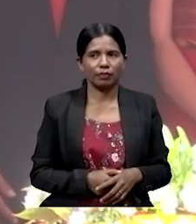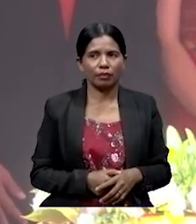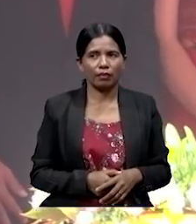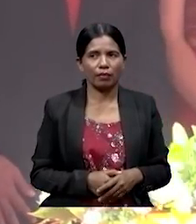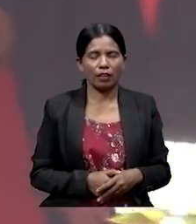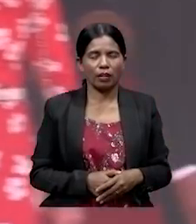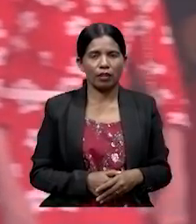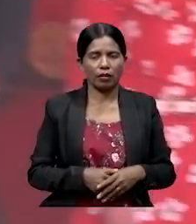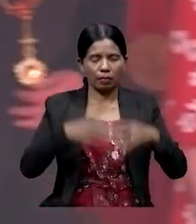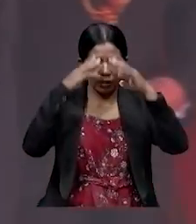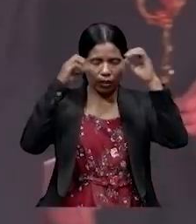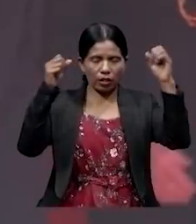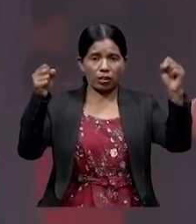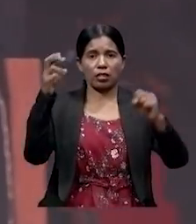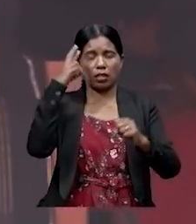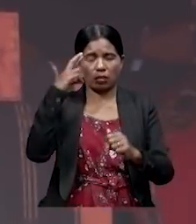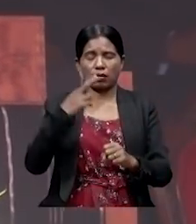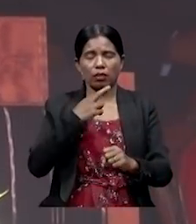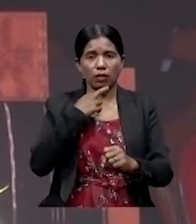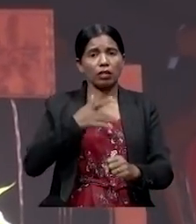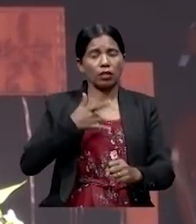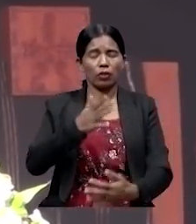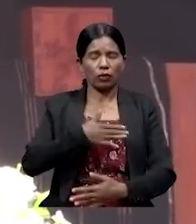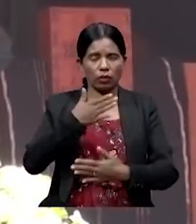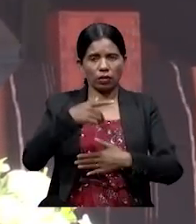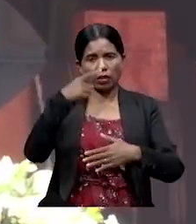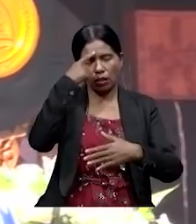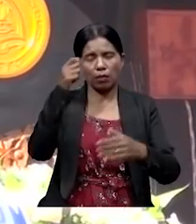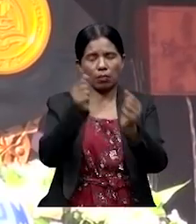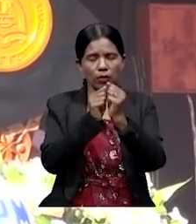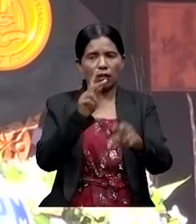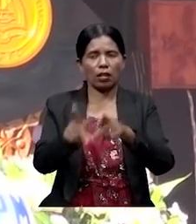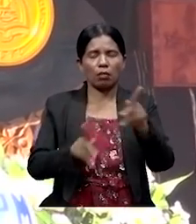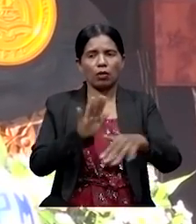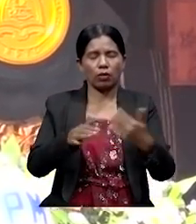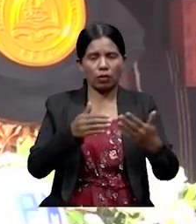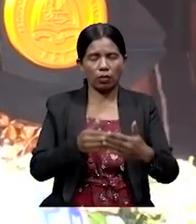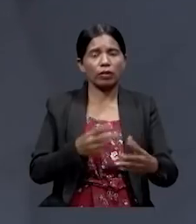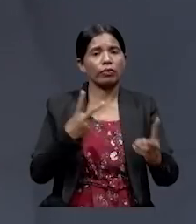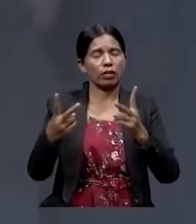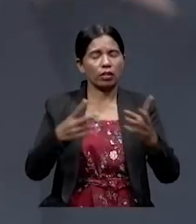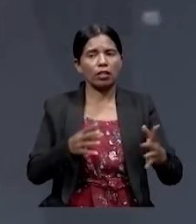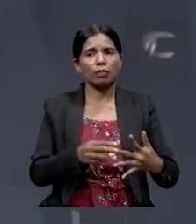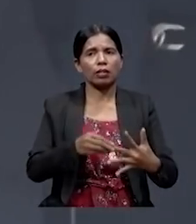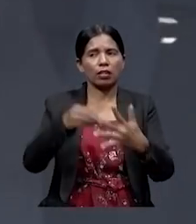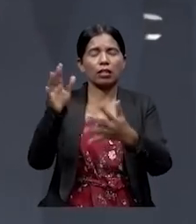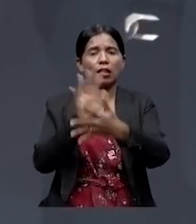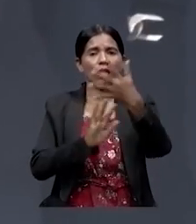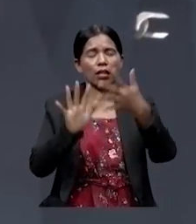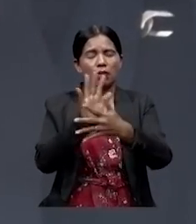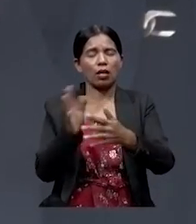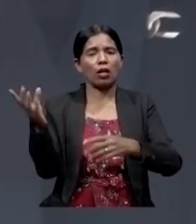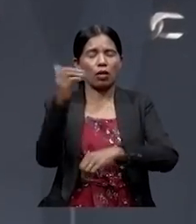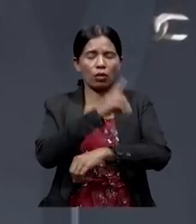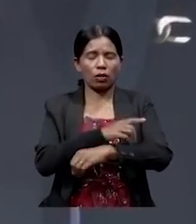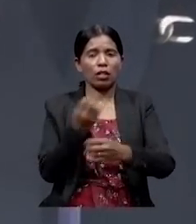Presidente da República Timor-Leste, José Ramos Horta Orgulho, Tamba Hamuto Kopovo, no Bainaka Especial, celebra Lorong Restauração